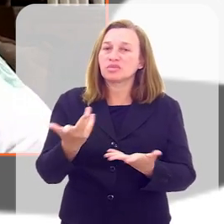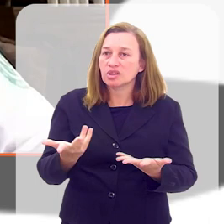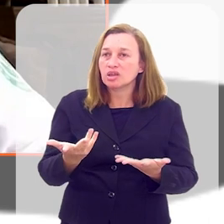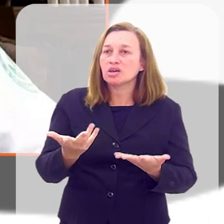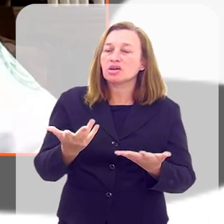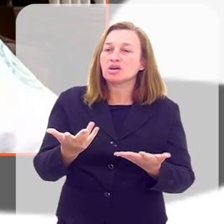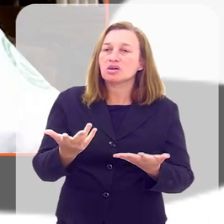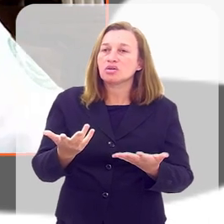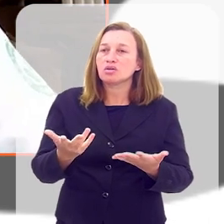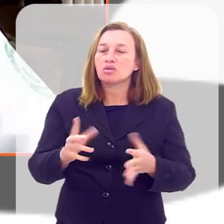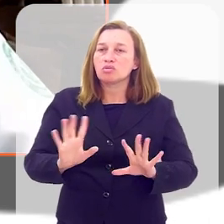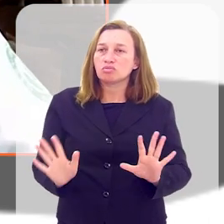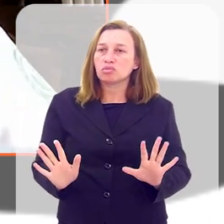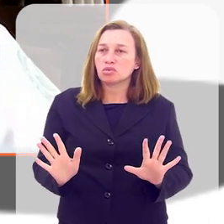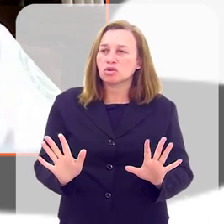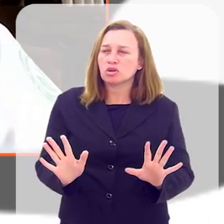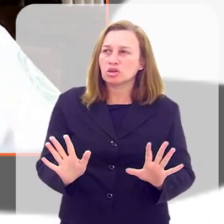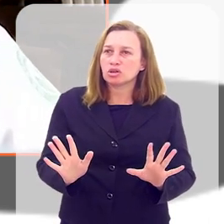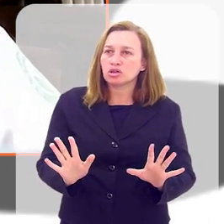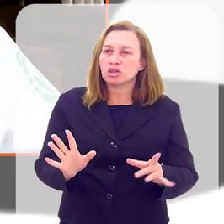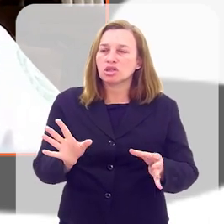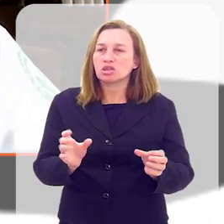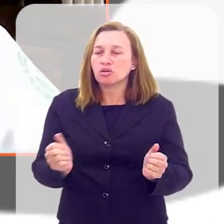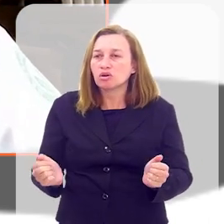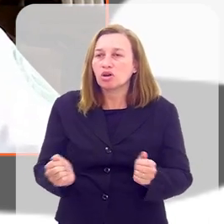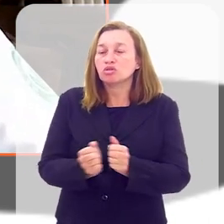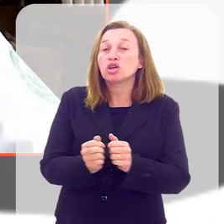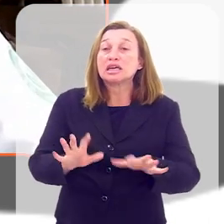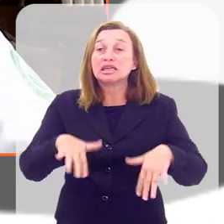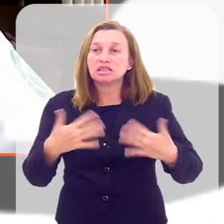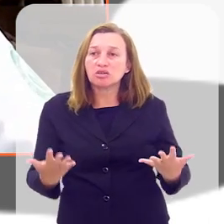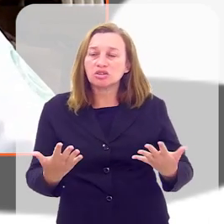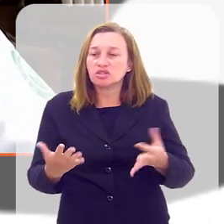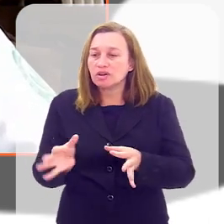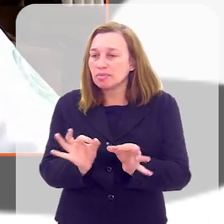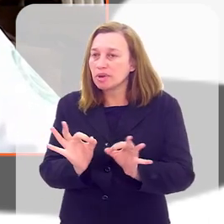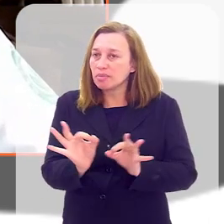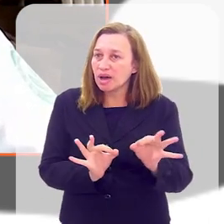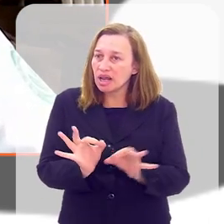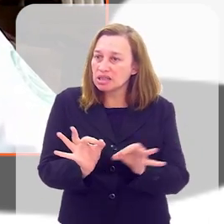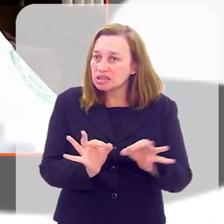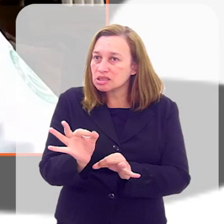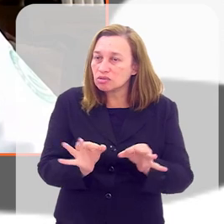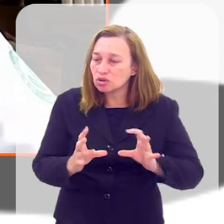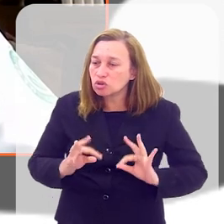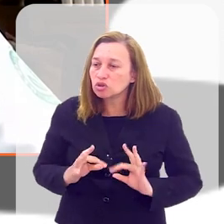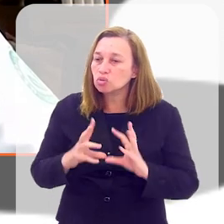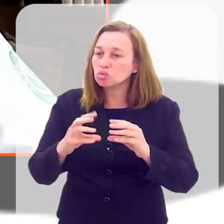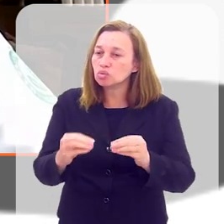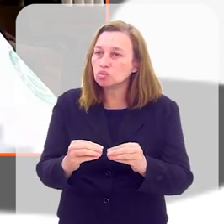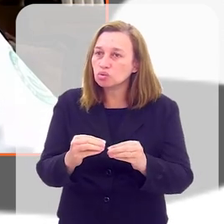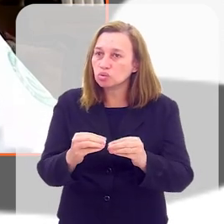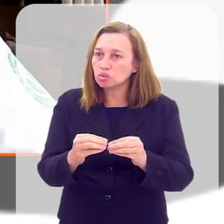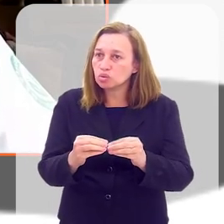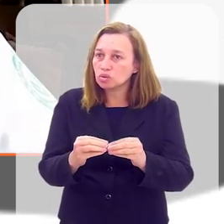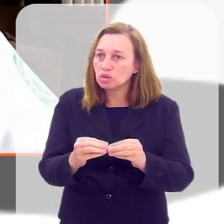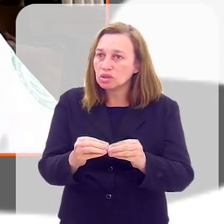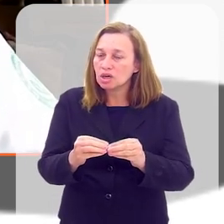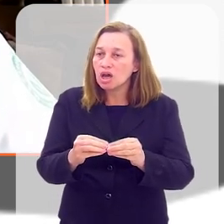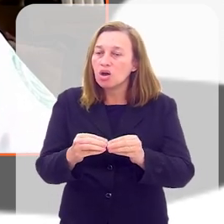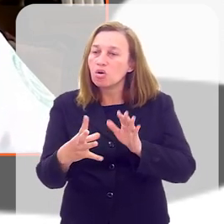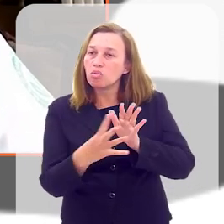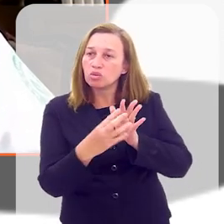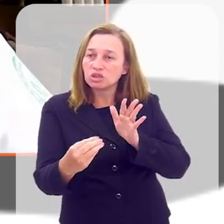aparente né com os perfis marcando a junta então a gente faz uma modulação que praticamente os cortes